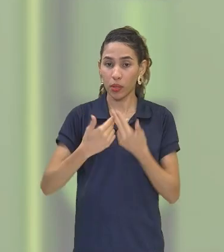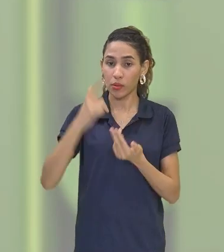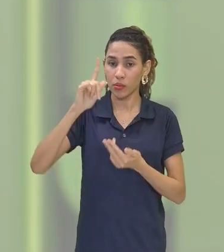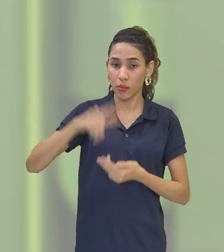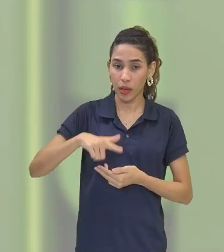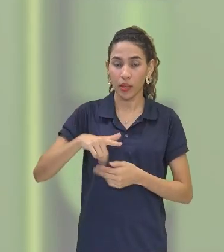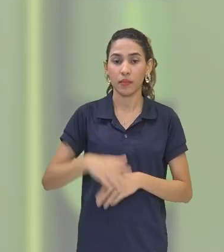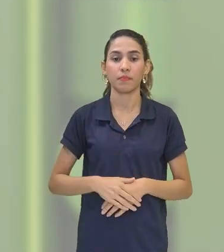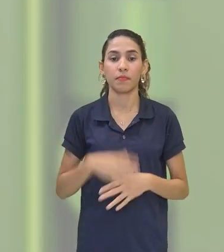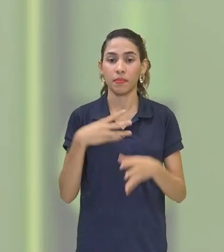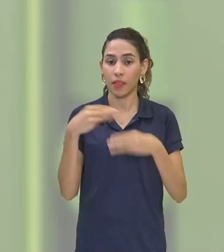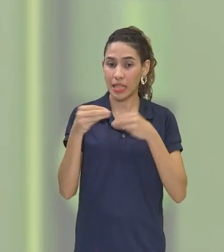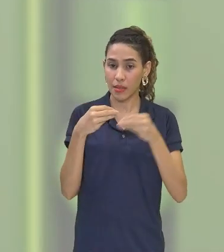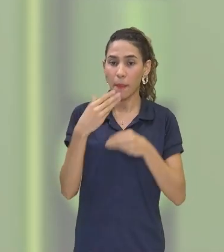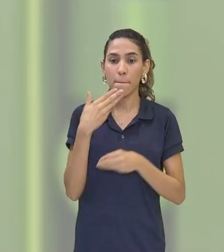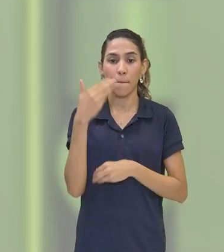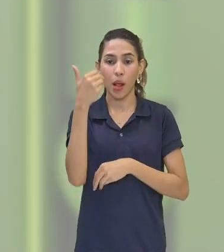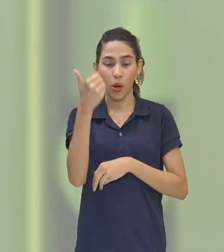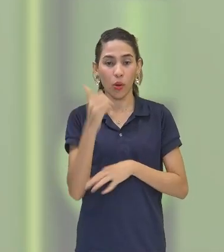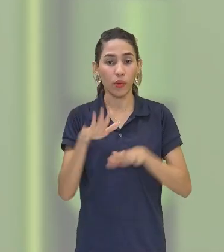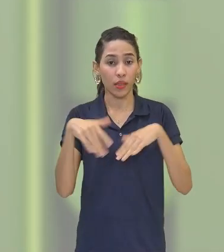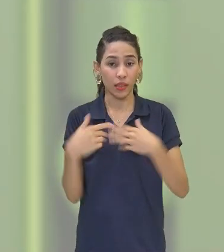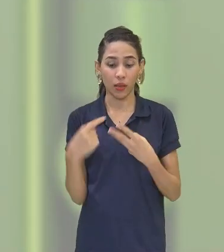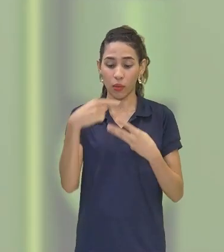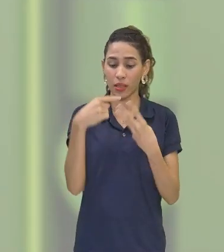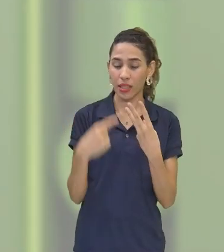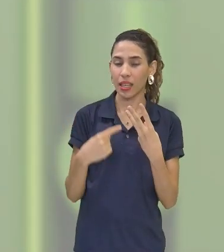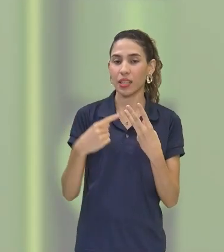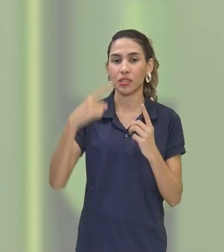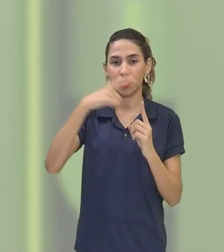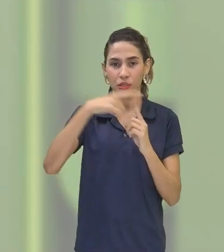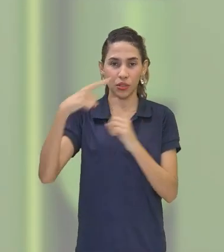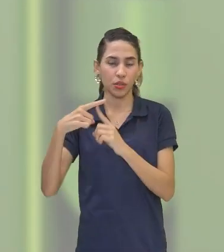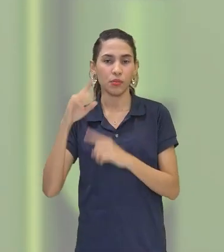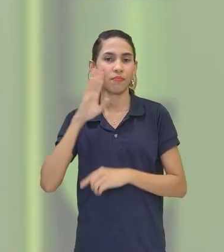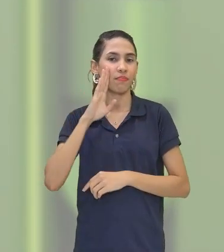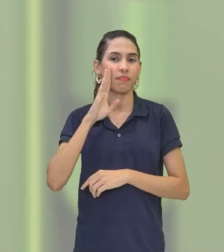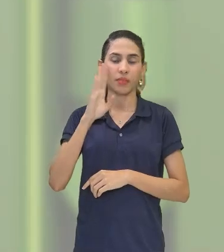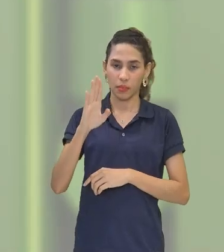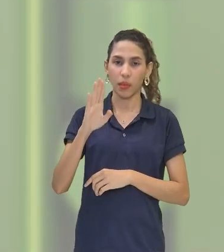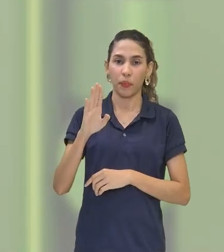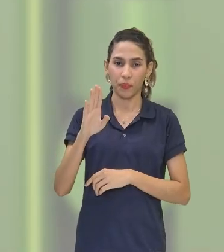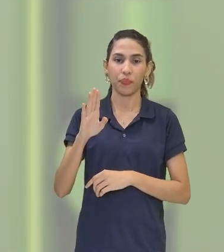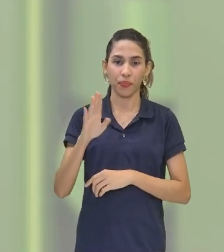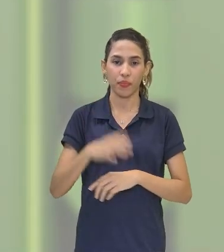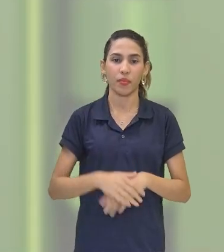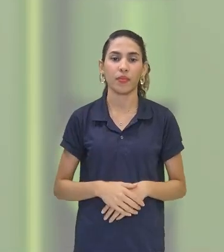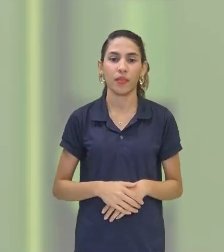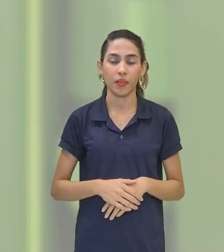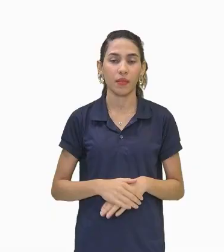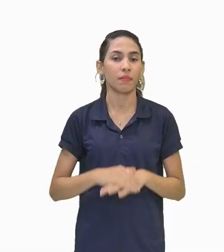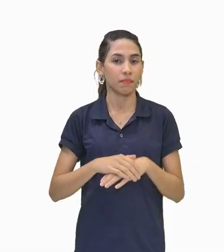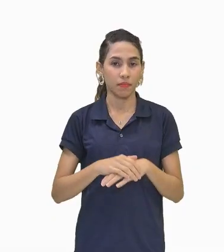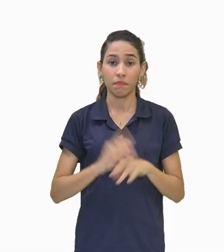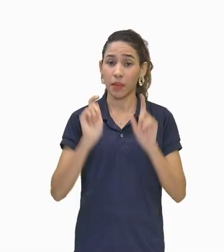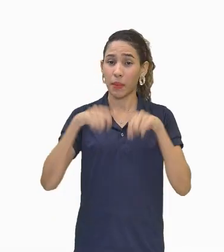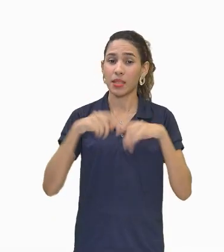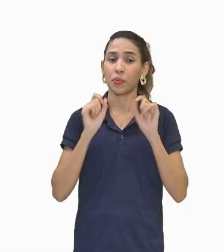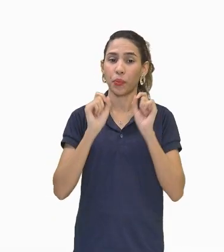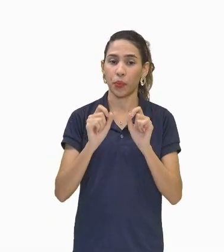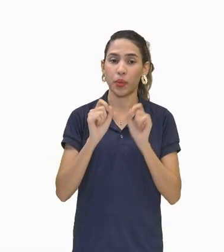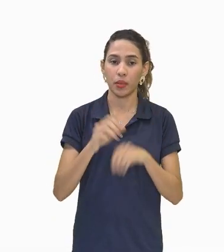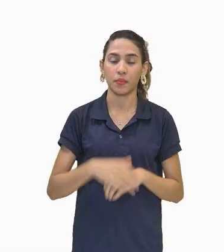principais aí. E isso permite o seguinte, em um circuito paralelo. Isso permite